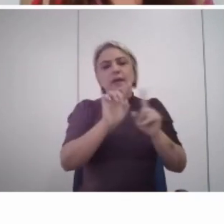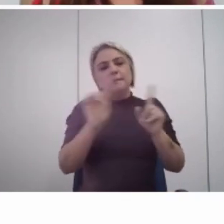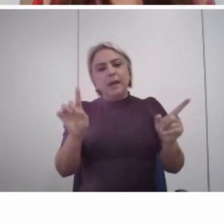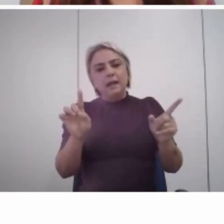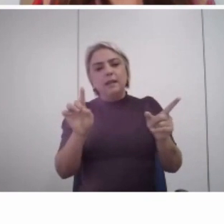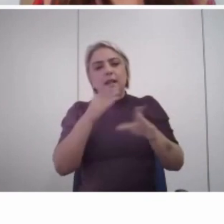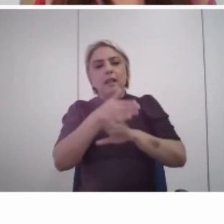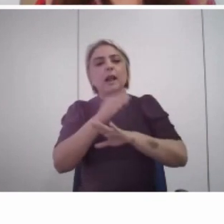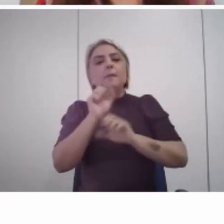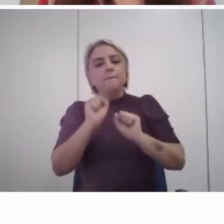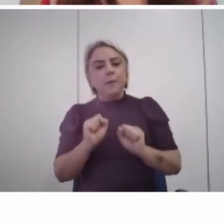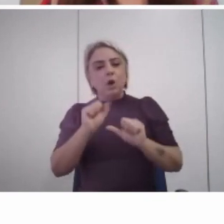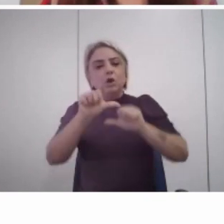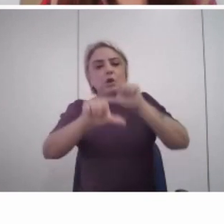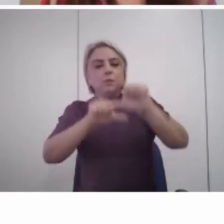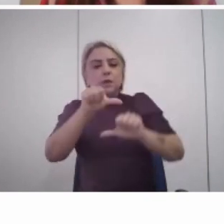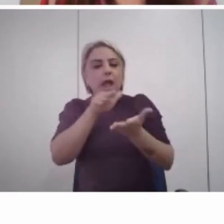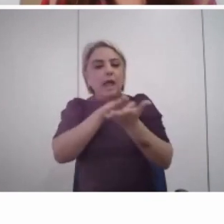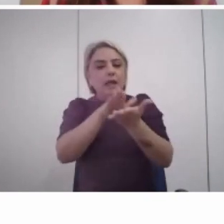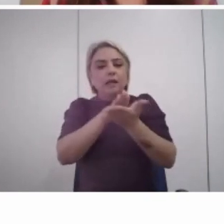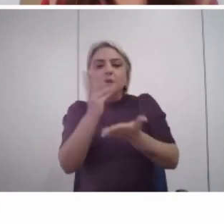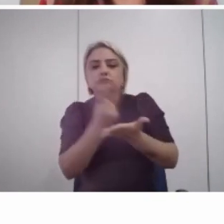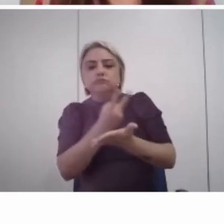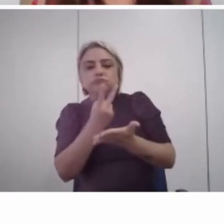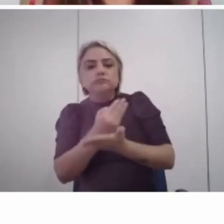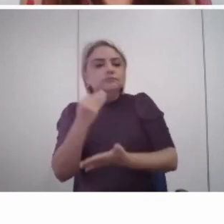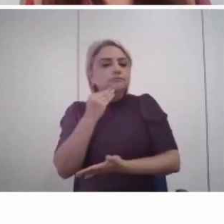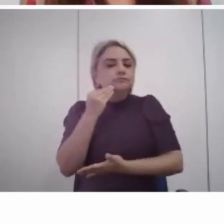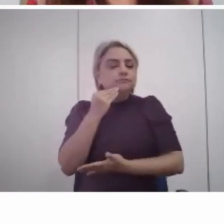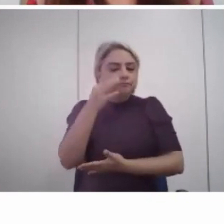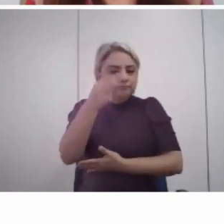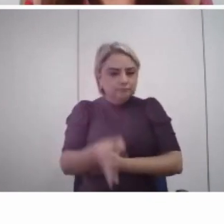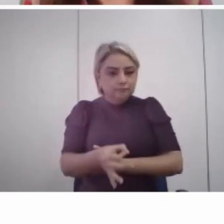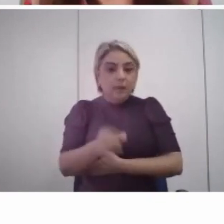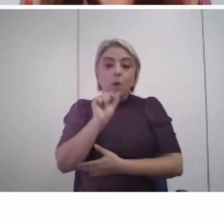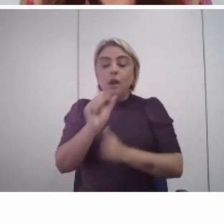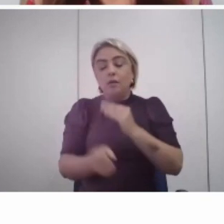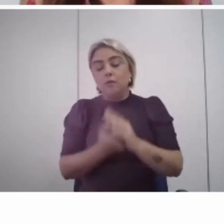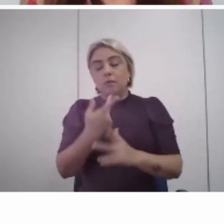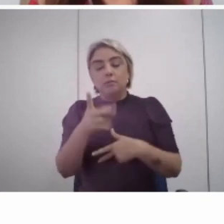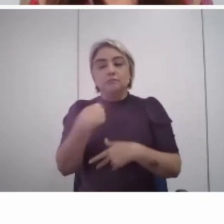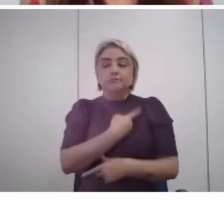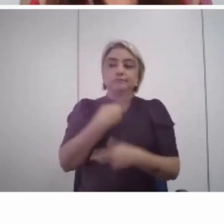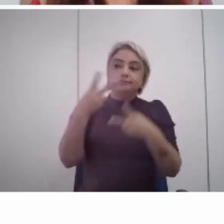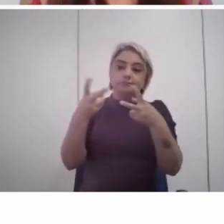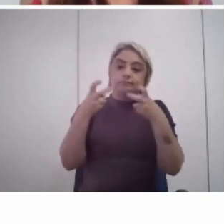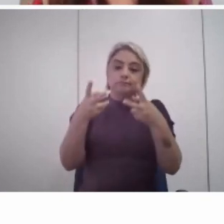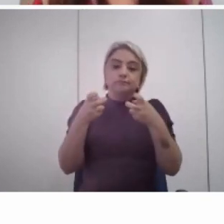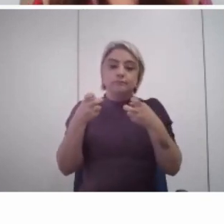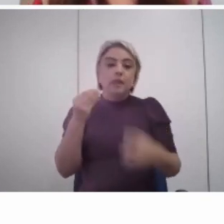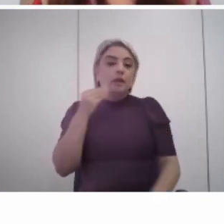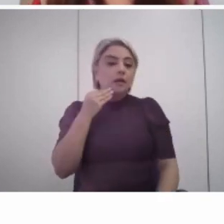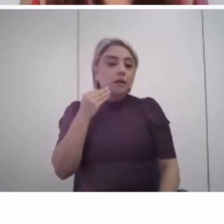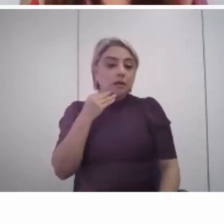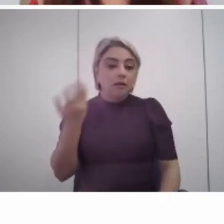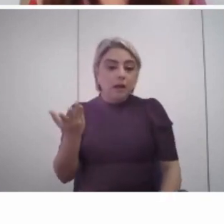com uma alteração quando houve alguma falha, alguma coisa que tem que ser corrigida, né? O que acontece? A gente observou uma falha muito grande